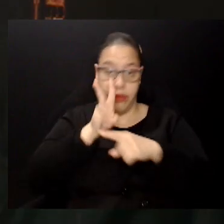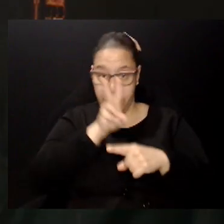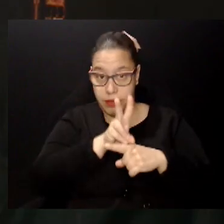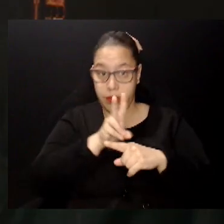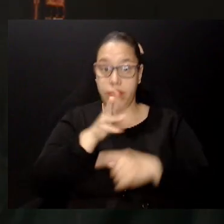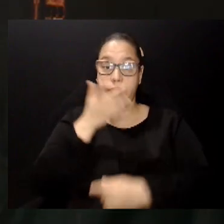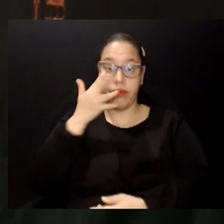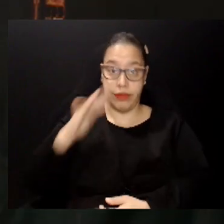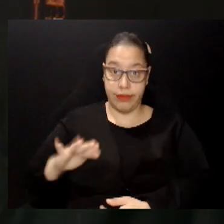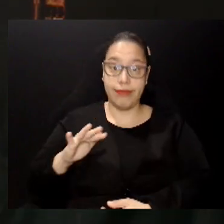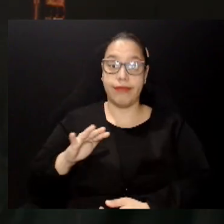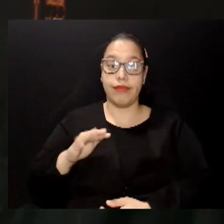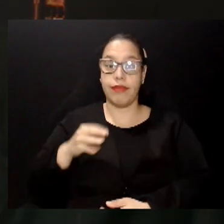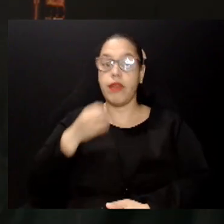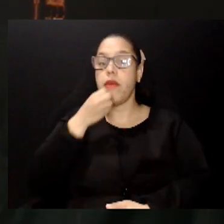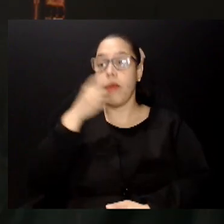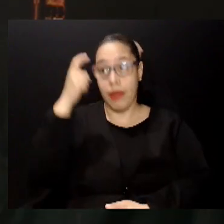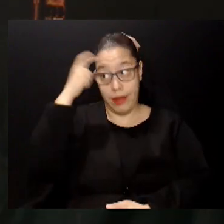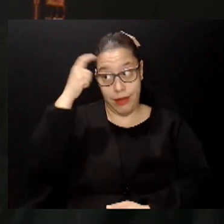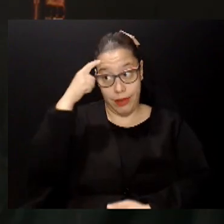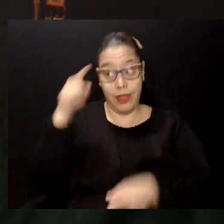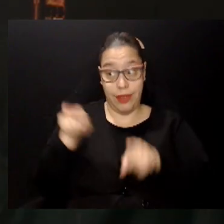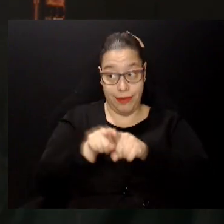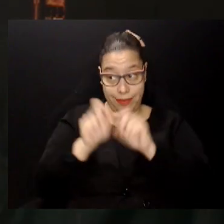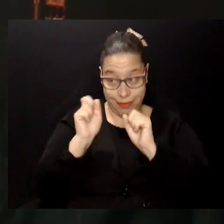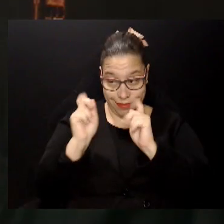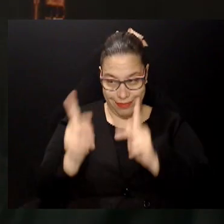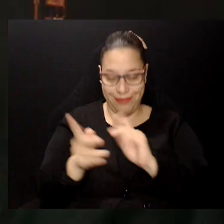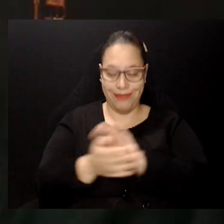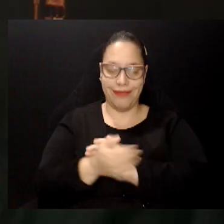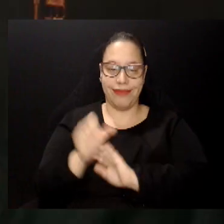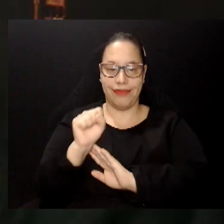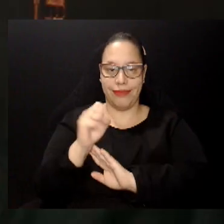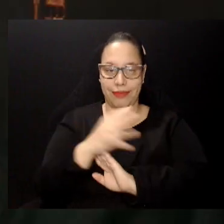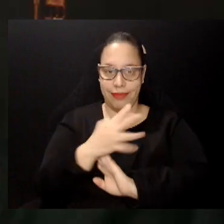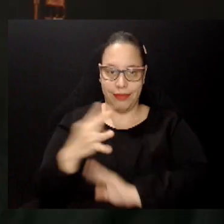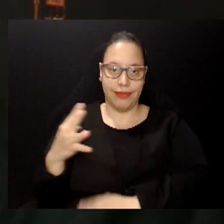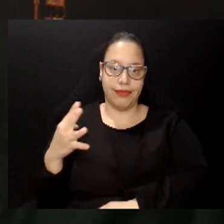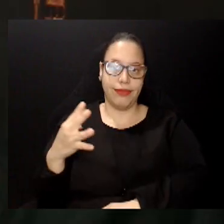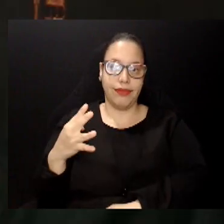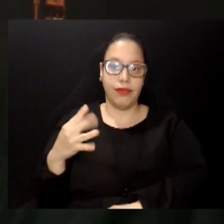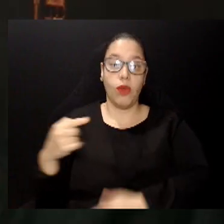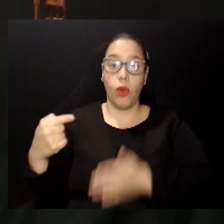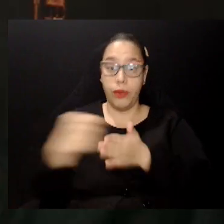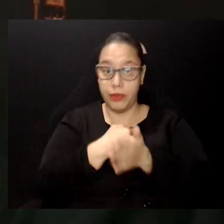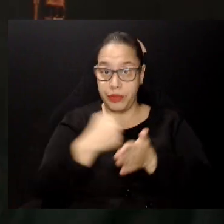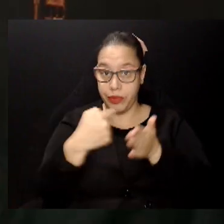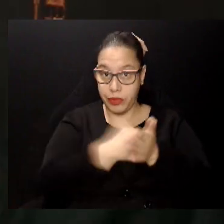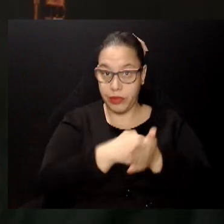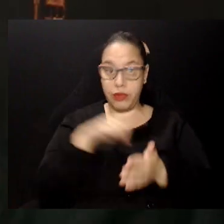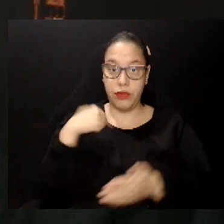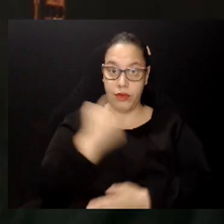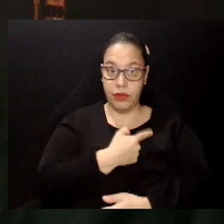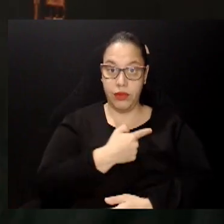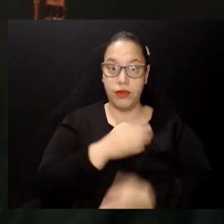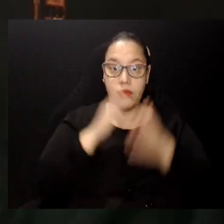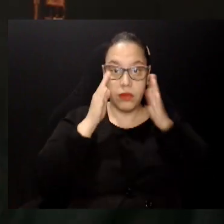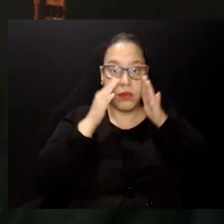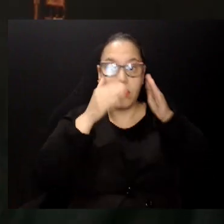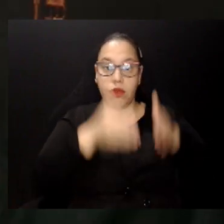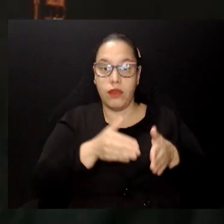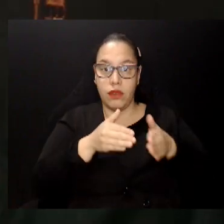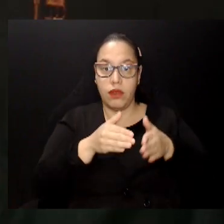Então, pense em você também, tá bom? Agora 8h44, vamos lá, mais uma pergunta para a gente, agora direcionamos para o